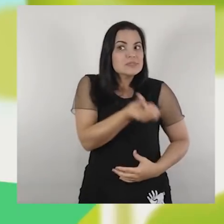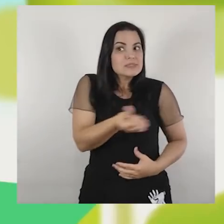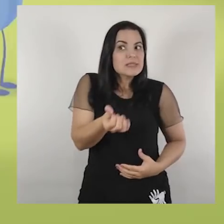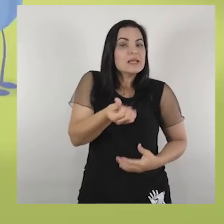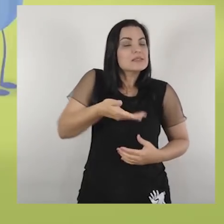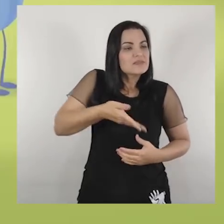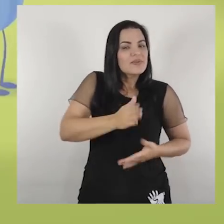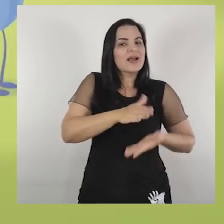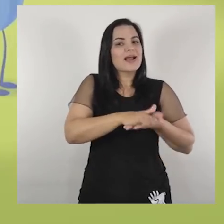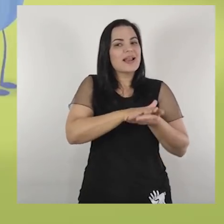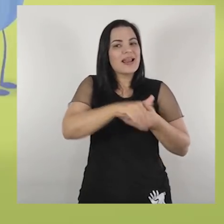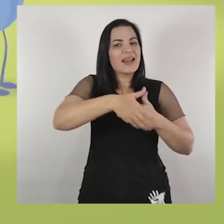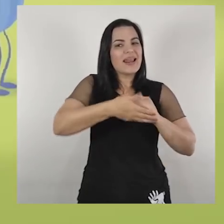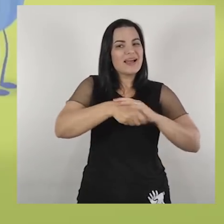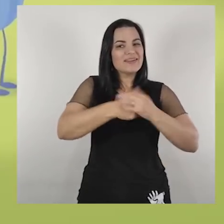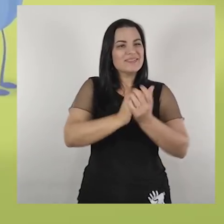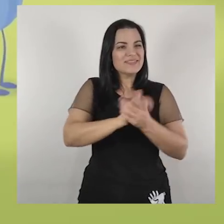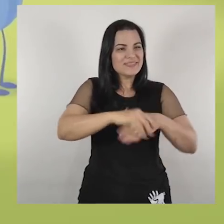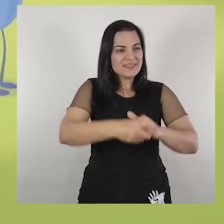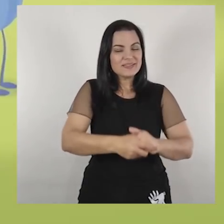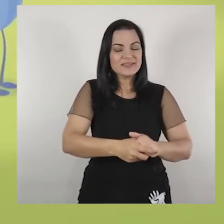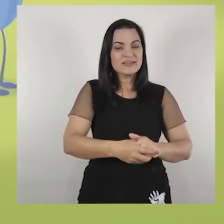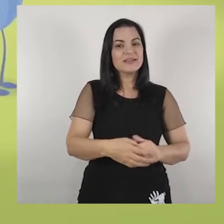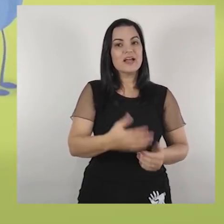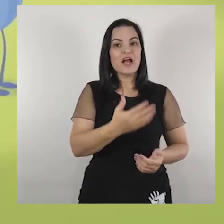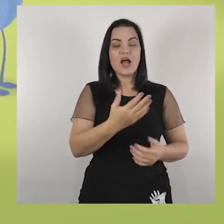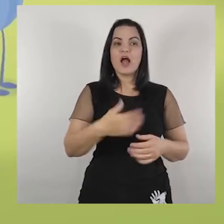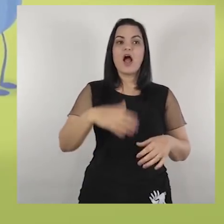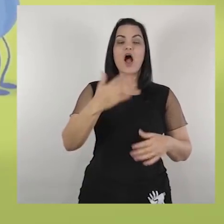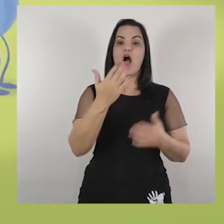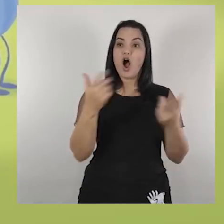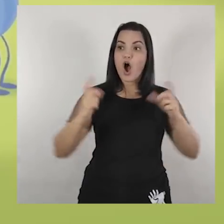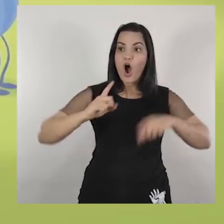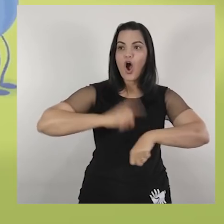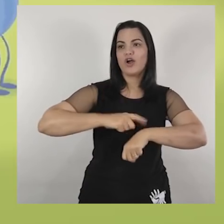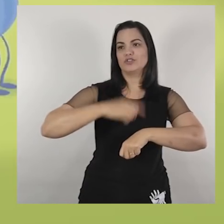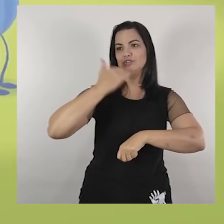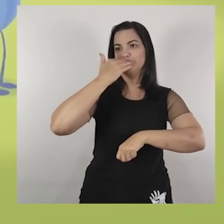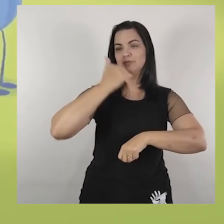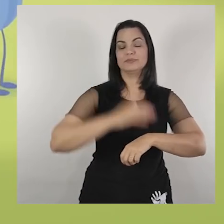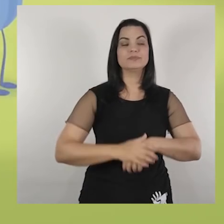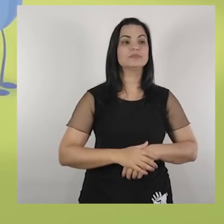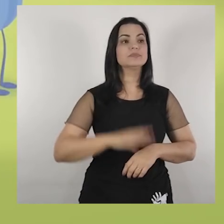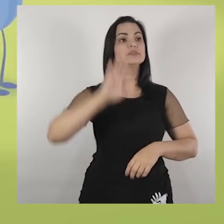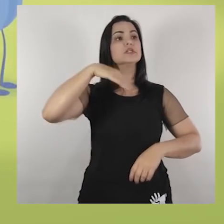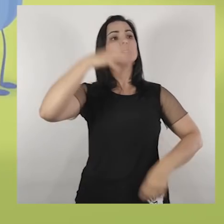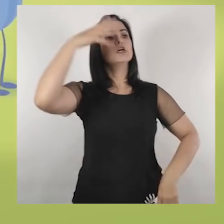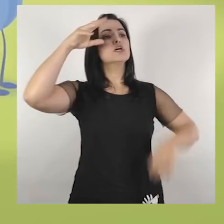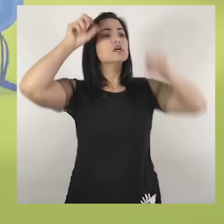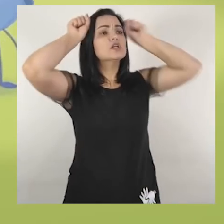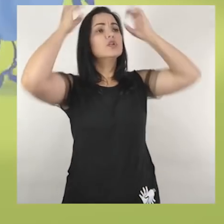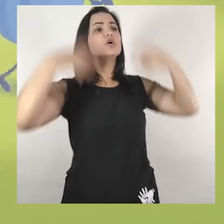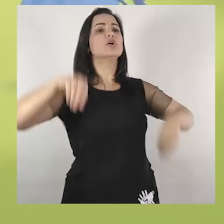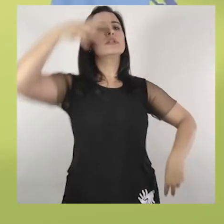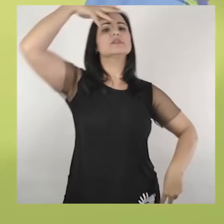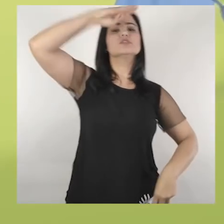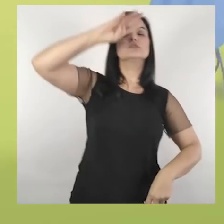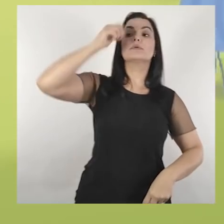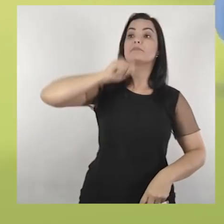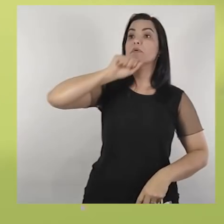mãozinhas. Jantar? Luna, Júpiter. É a mamãe! Ela tá chamando a gente.